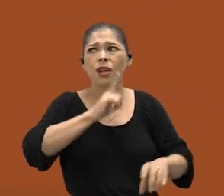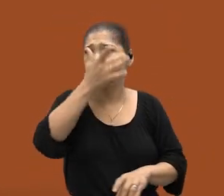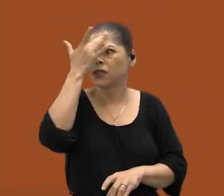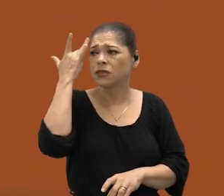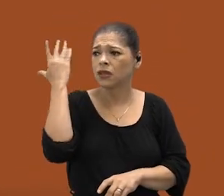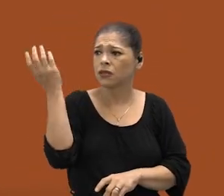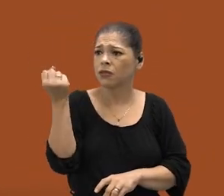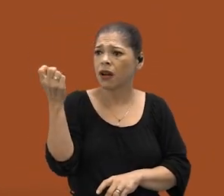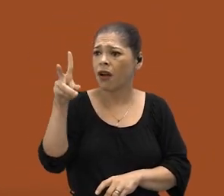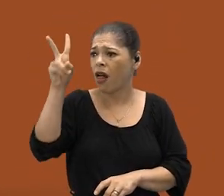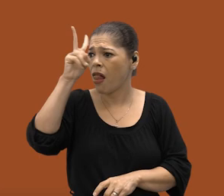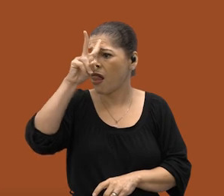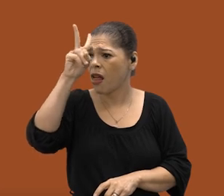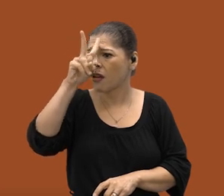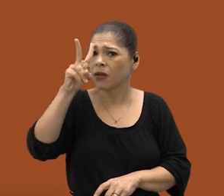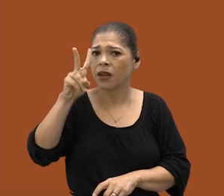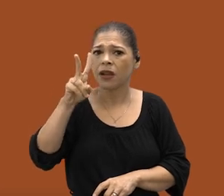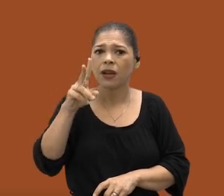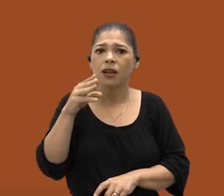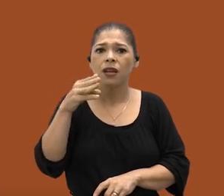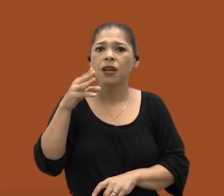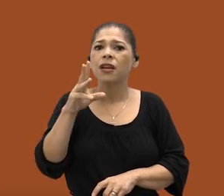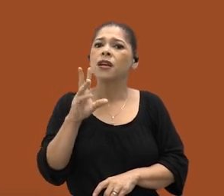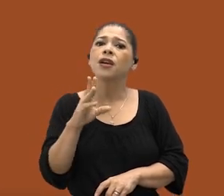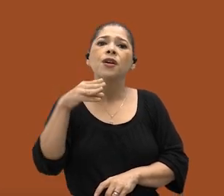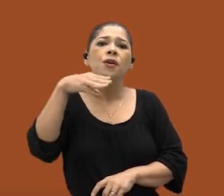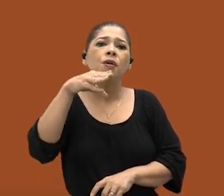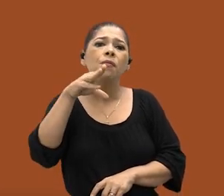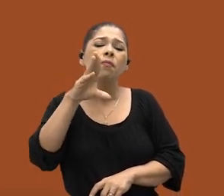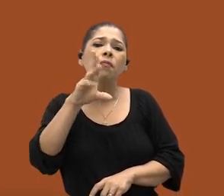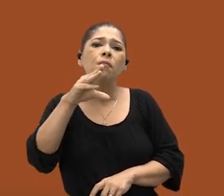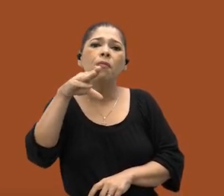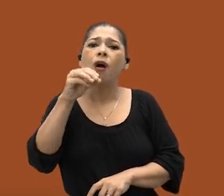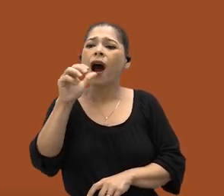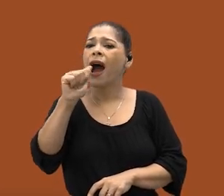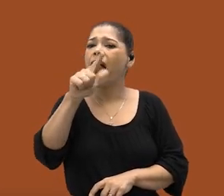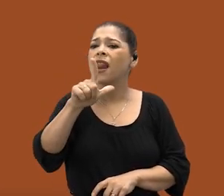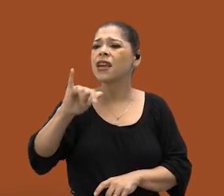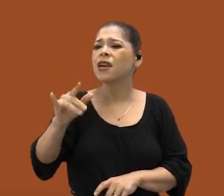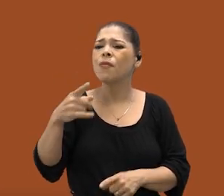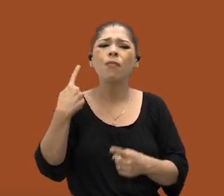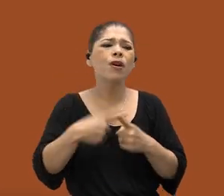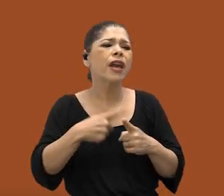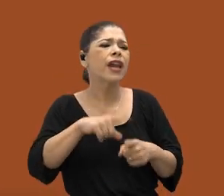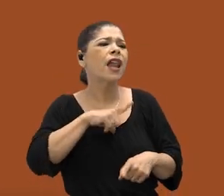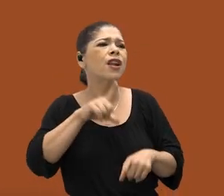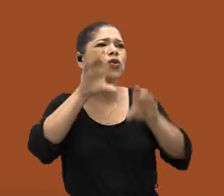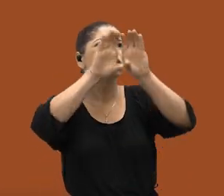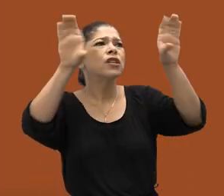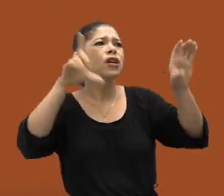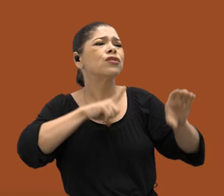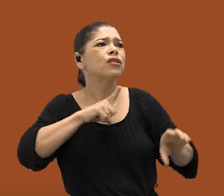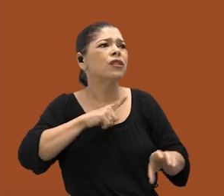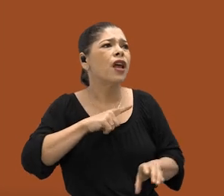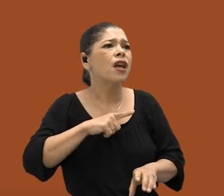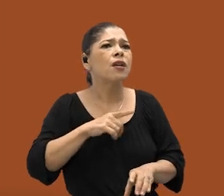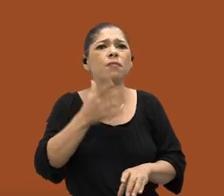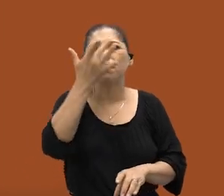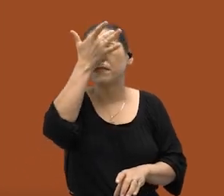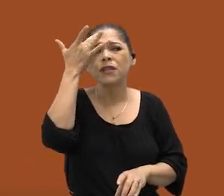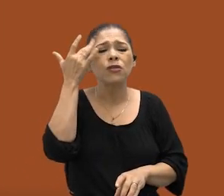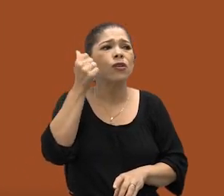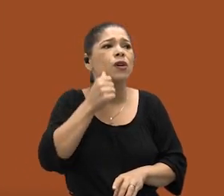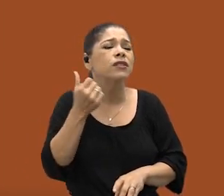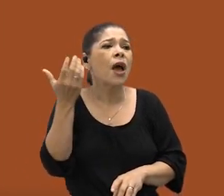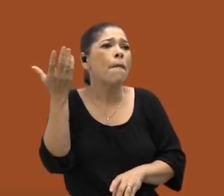de Muhammad Ali ele fala Mamãe por que que no céu só tem pessoas brancas mamãe porque aqui no céu tem